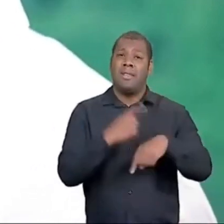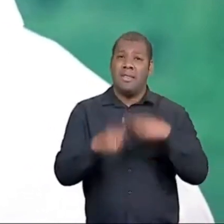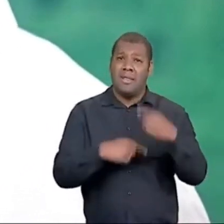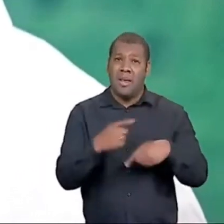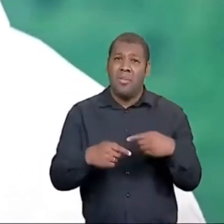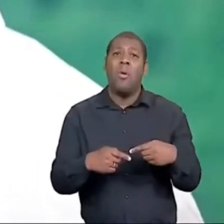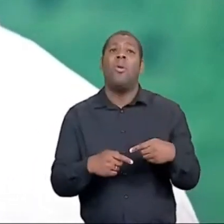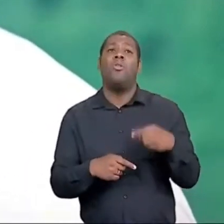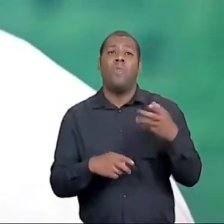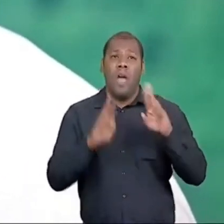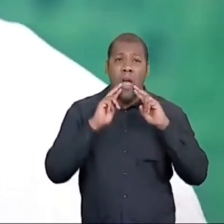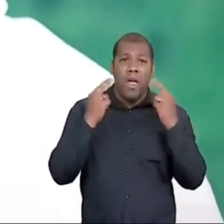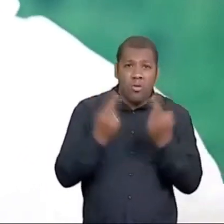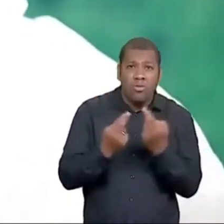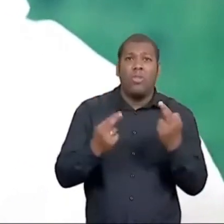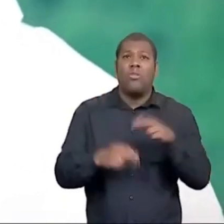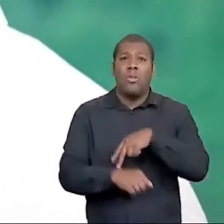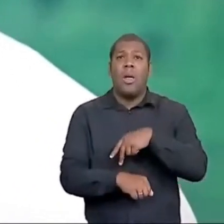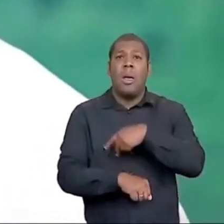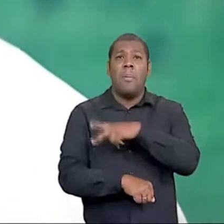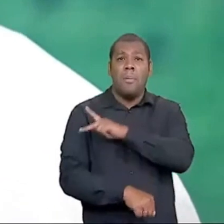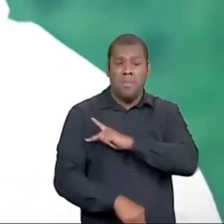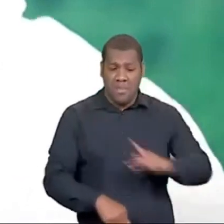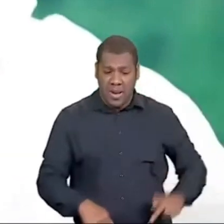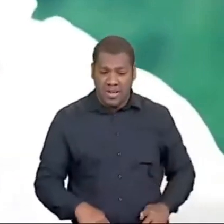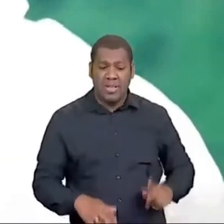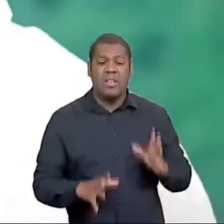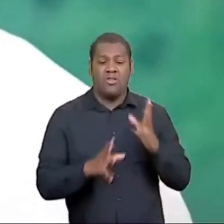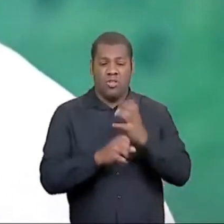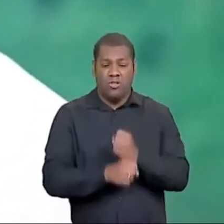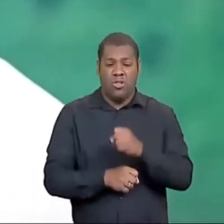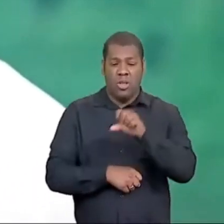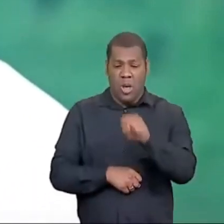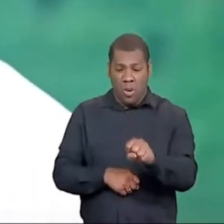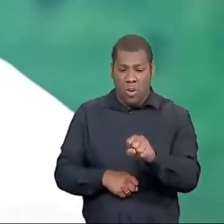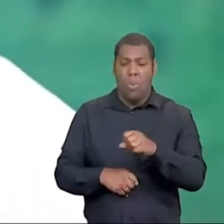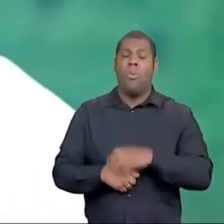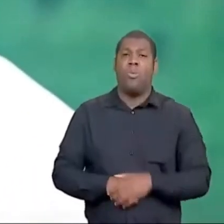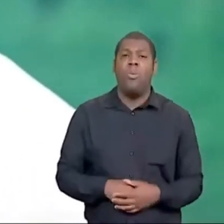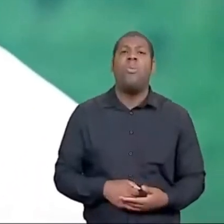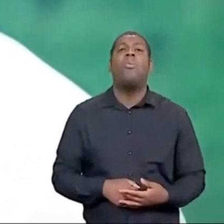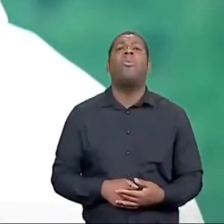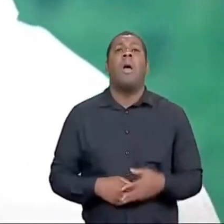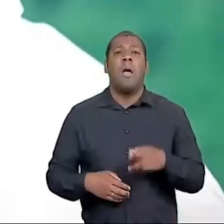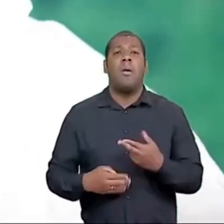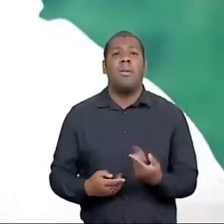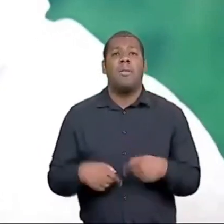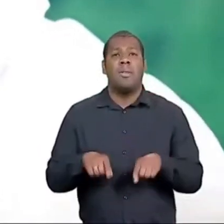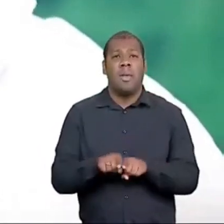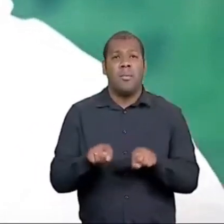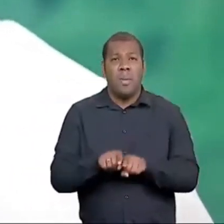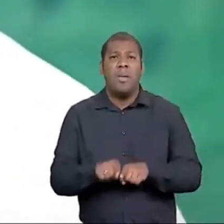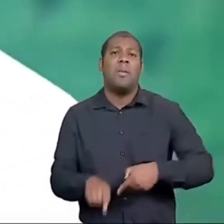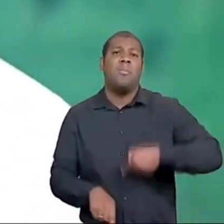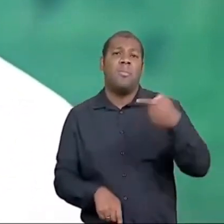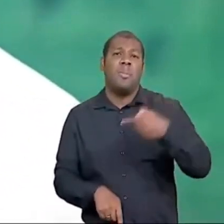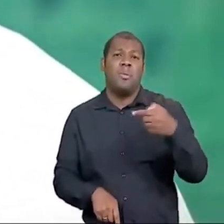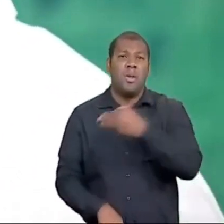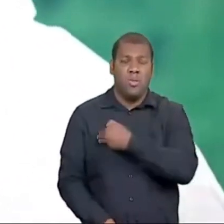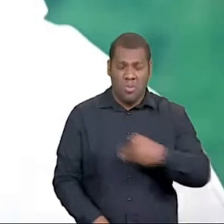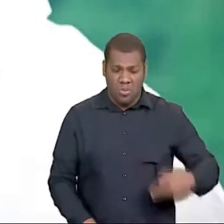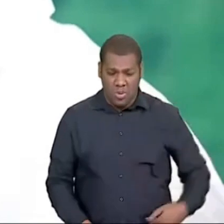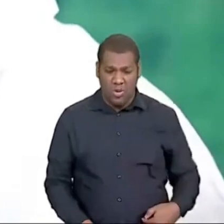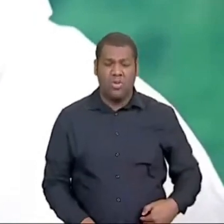a presença da República Popular do Congo, da República do Congo, do primeiro-ministro, do ministro da Indonésia, tem gente